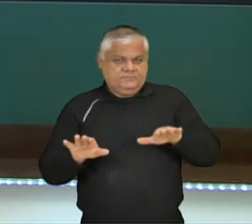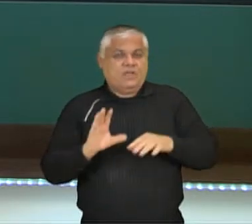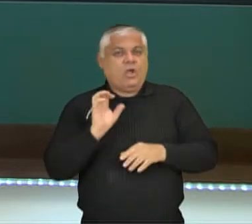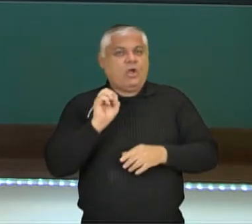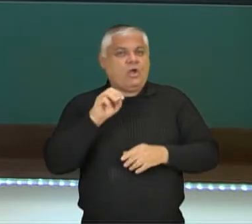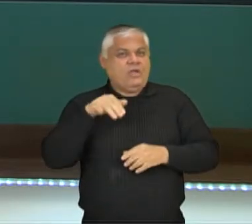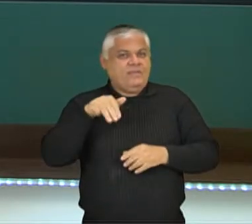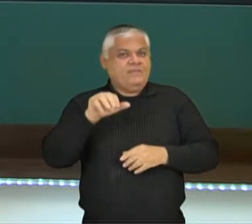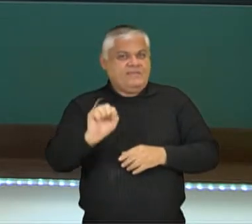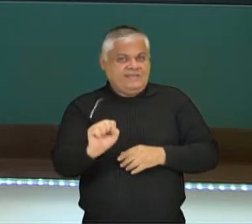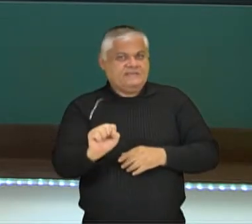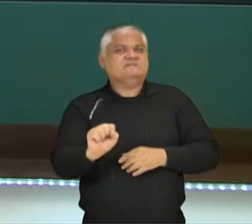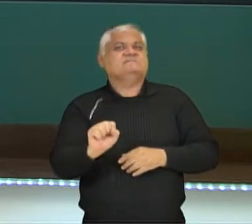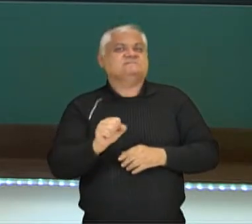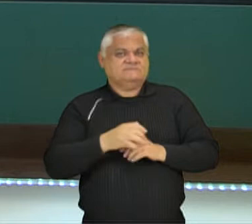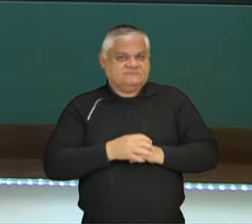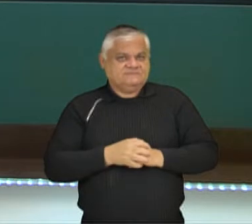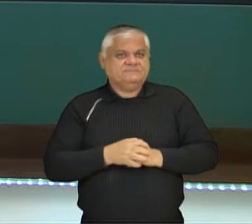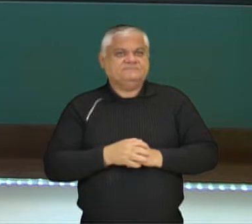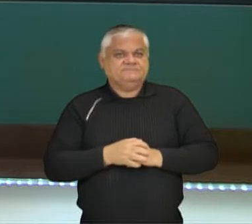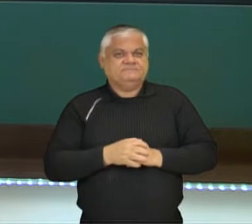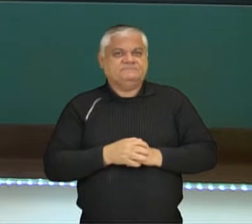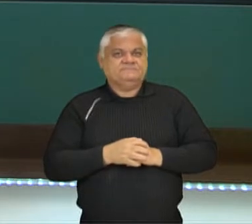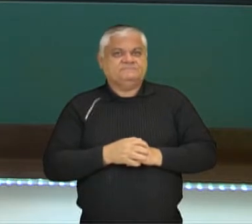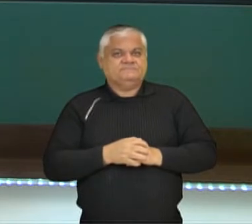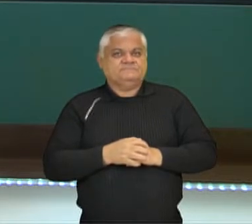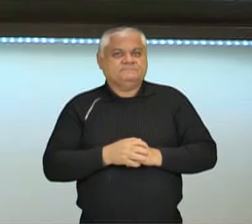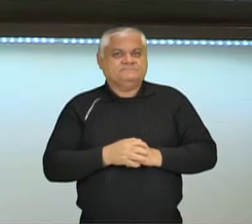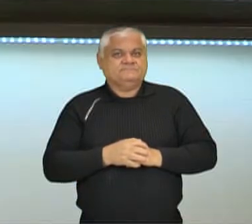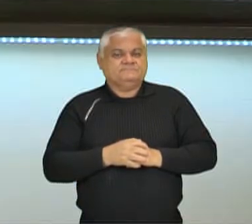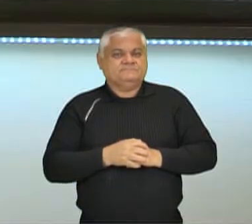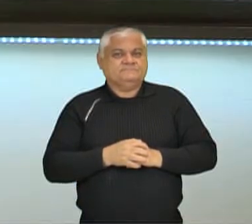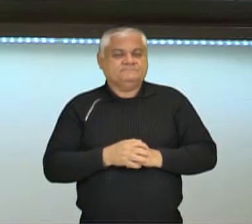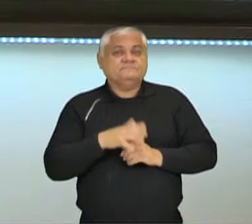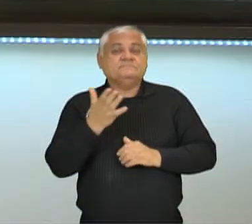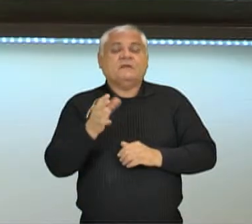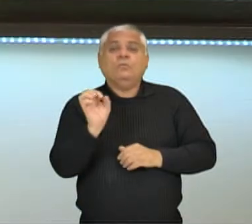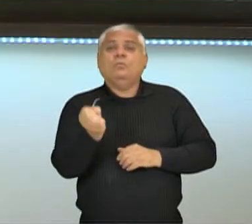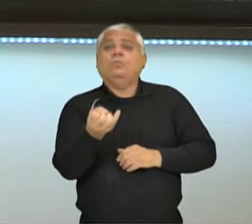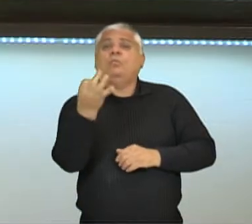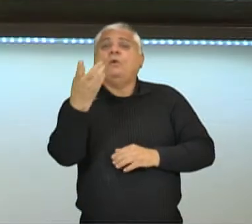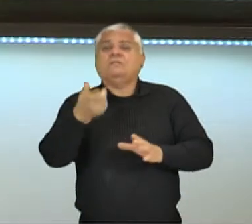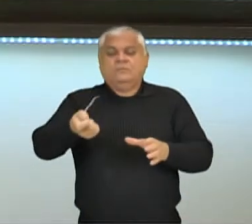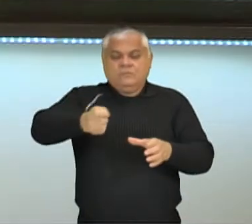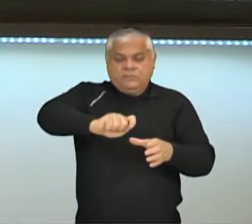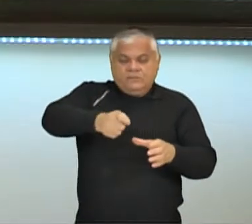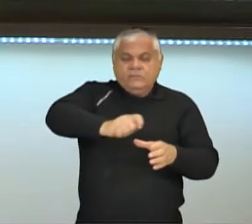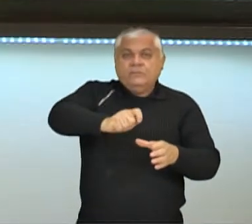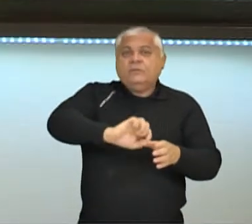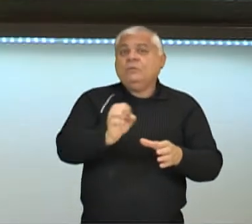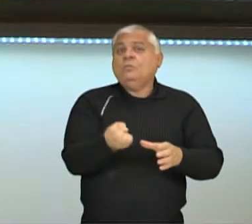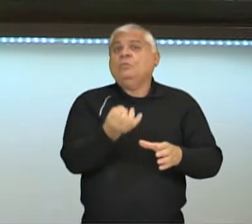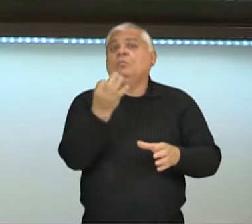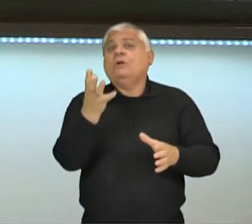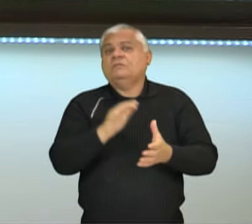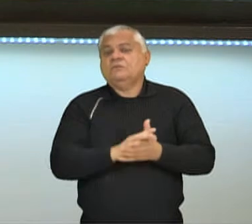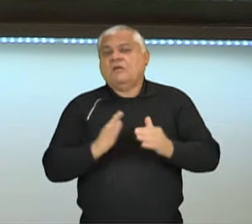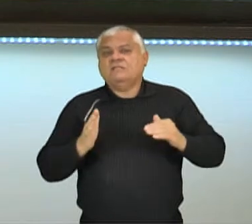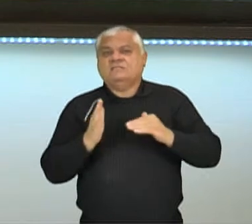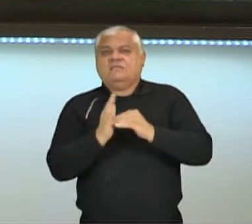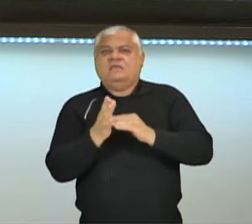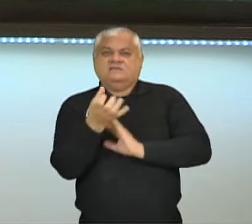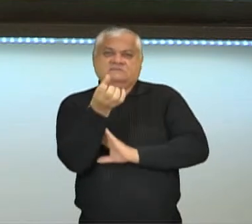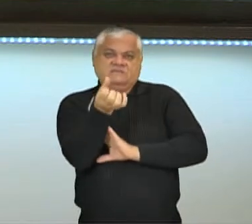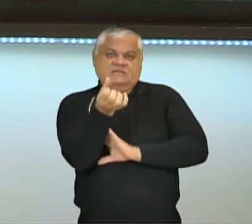da Saúde, a OMS. Vamos lá. Quanto de açúcar que você pode ingerir por dia?